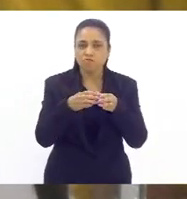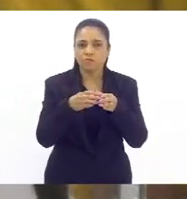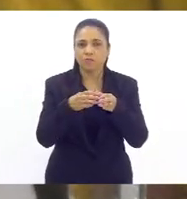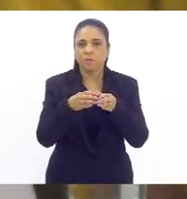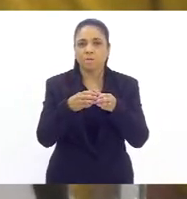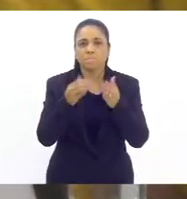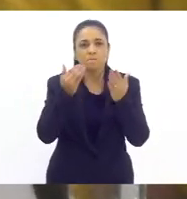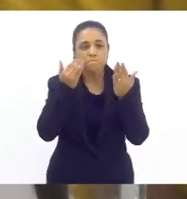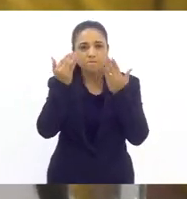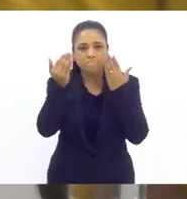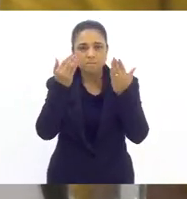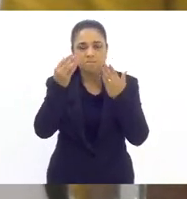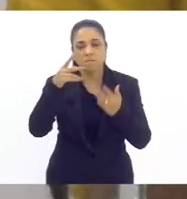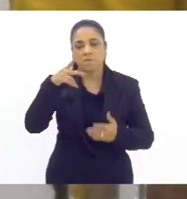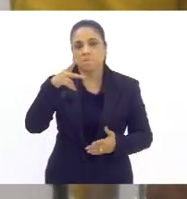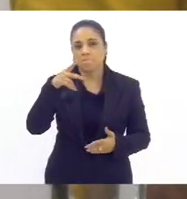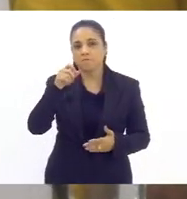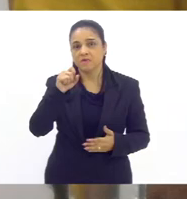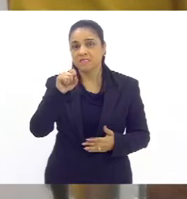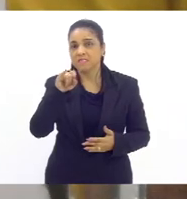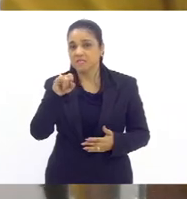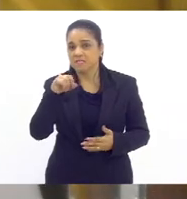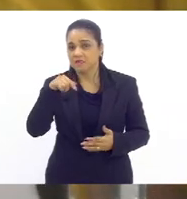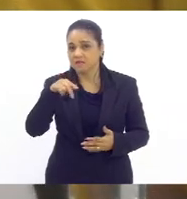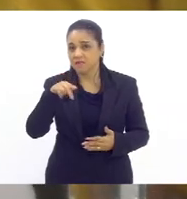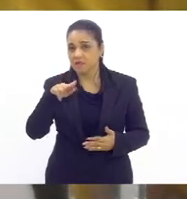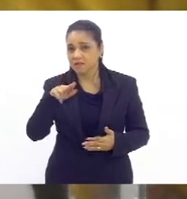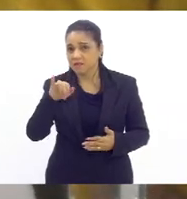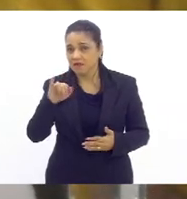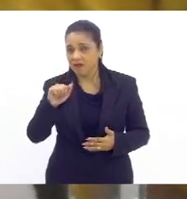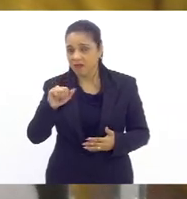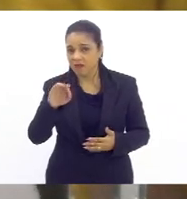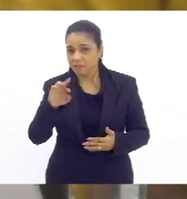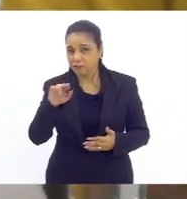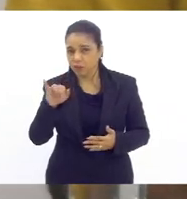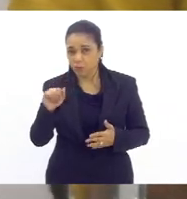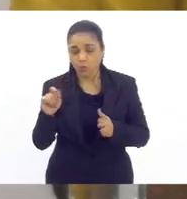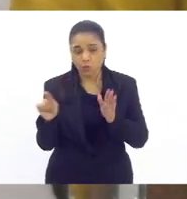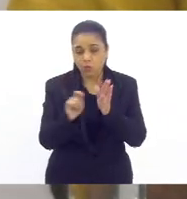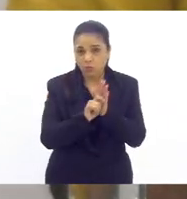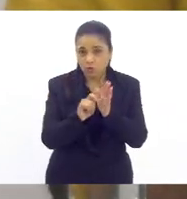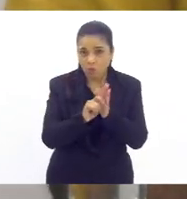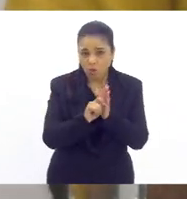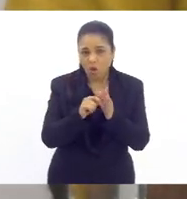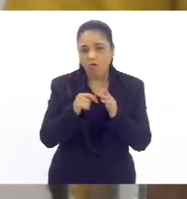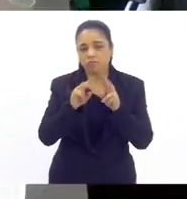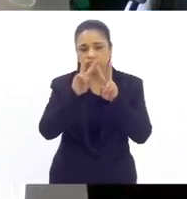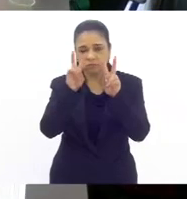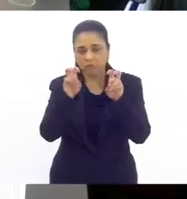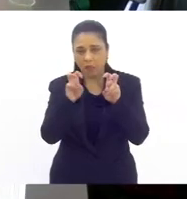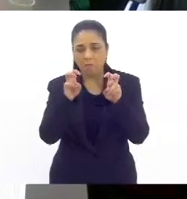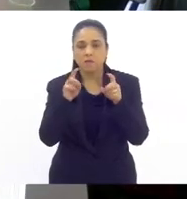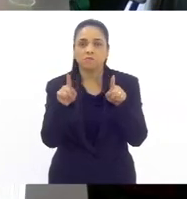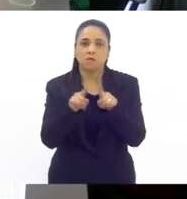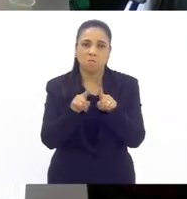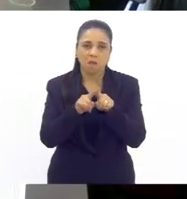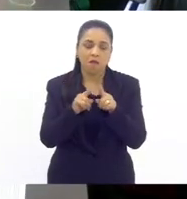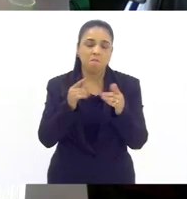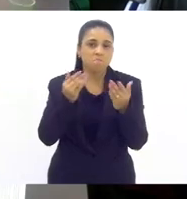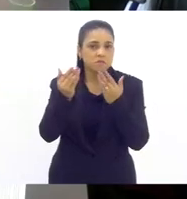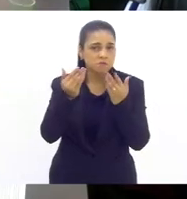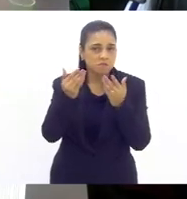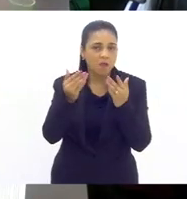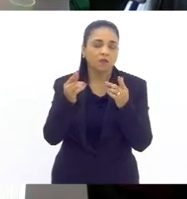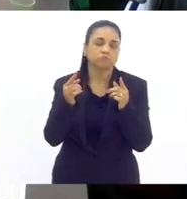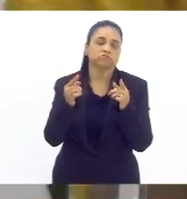humana de drogas Você tem toda razão quando se relaciona esses temas é eu queria